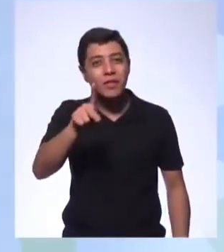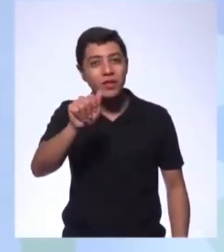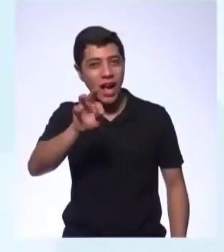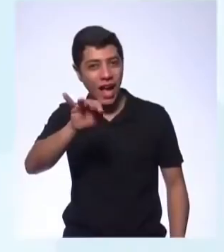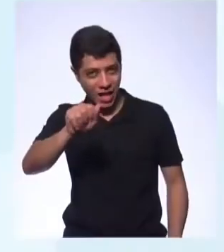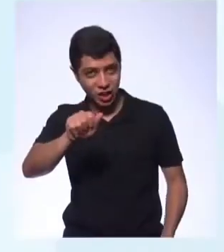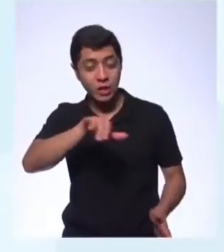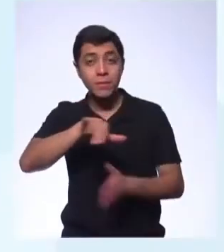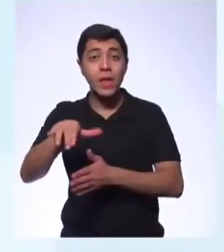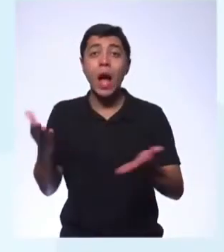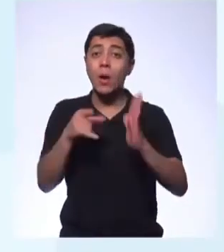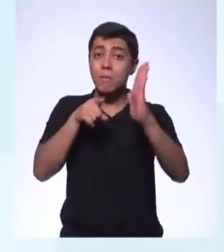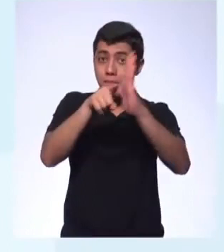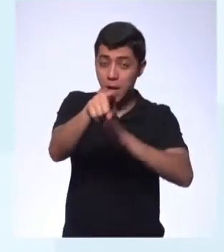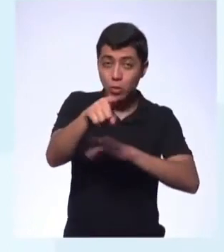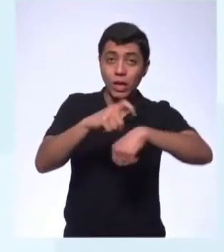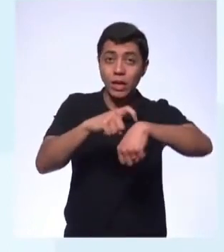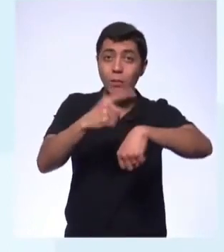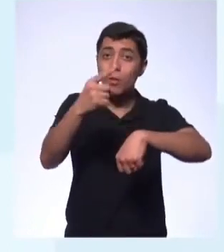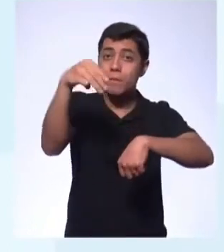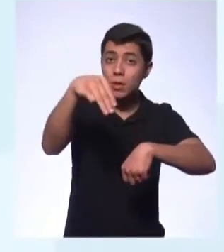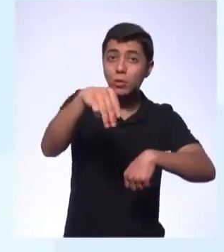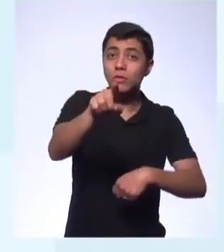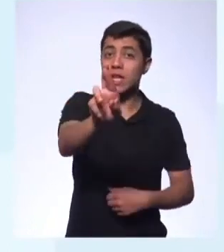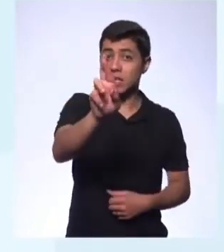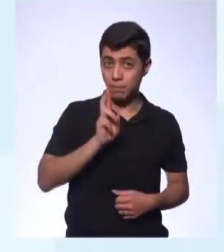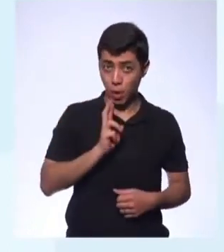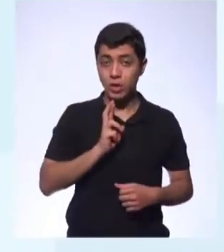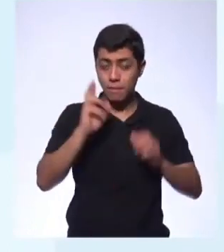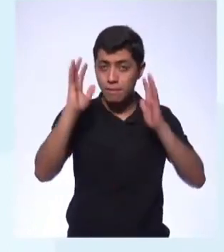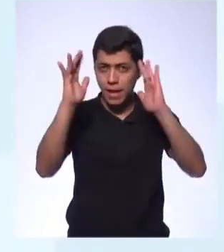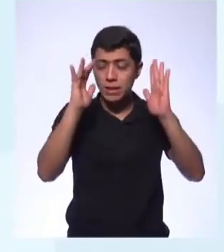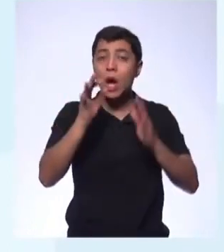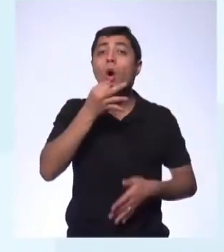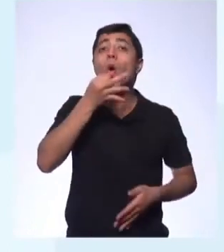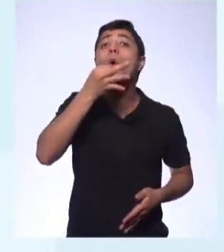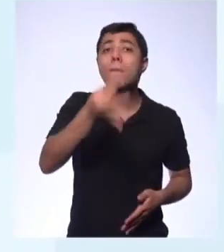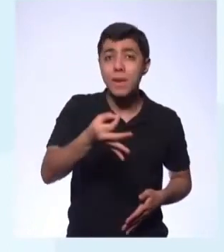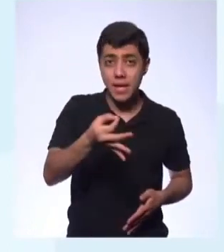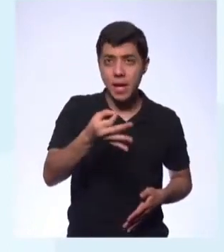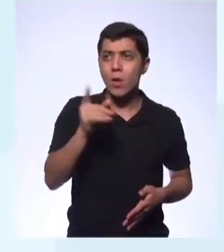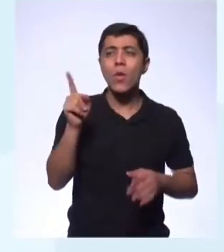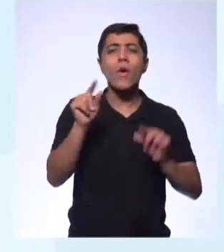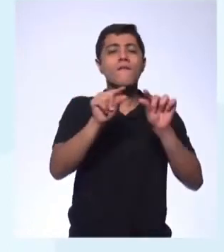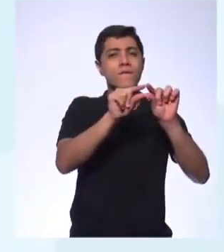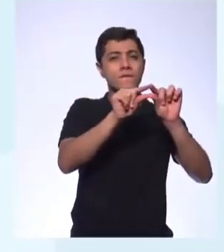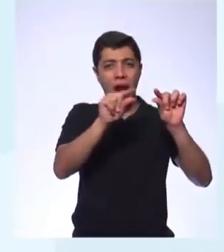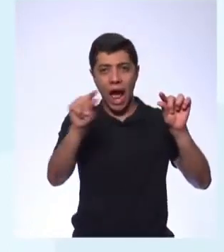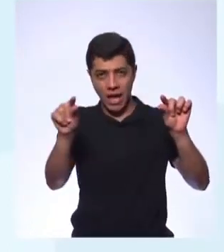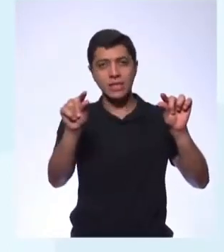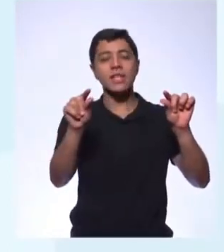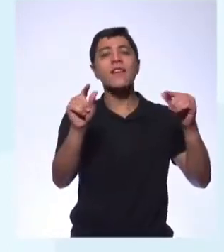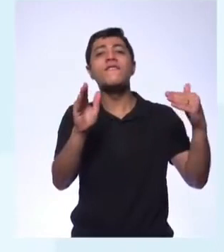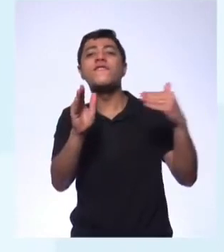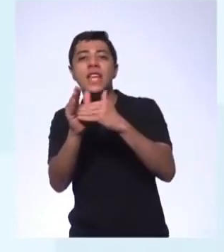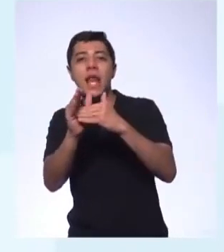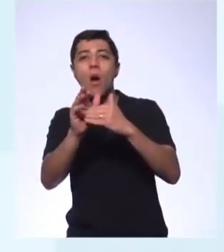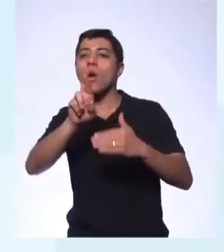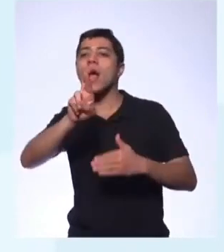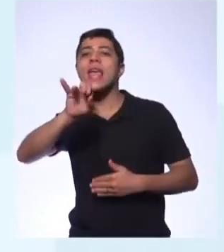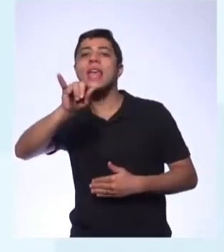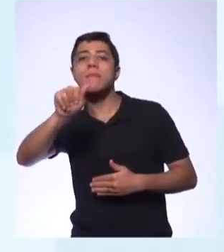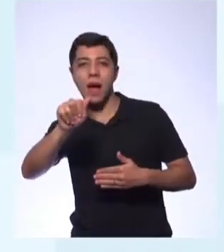por favor. Ó. Pensa comigo. Em sua opinião, por que as falas das personagens rimam ao capoeira? Gente, eu